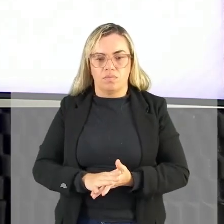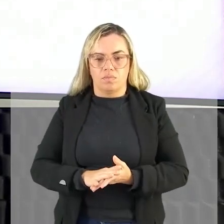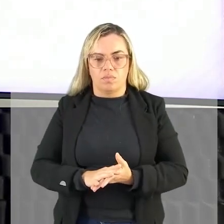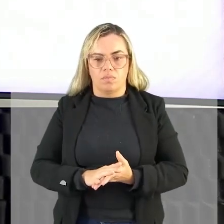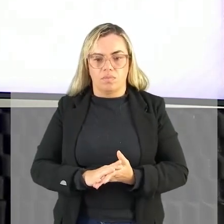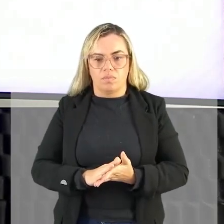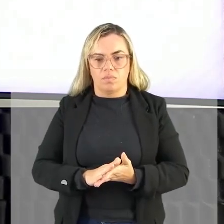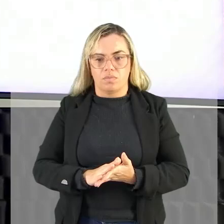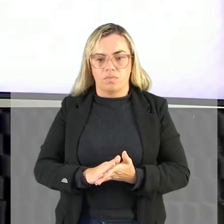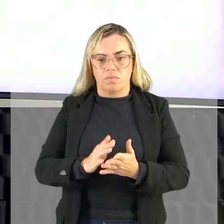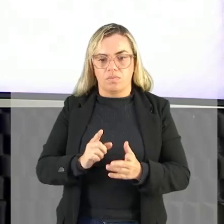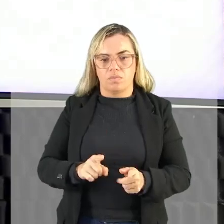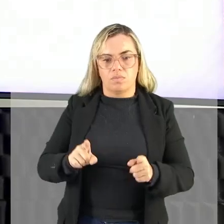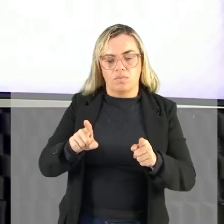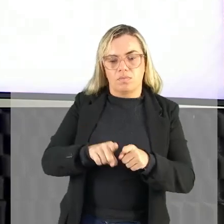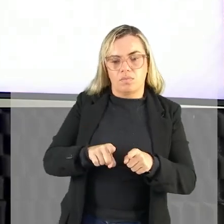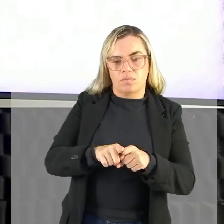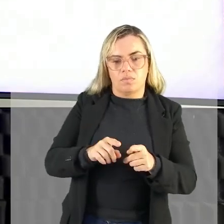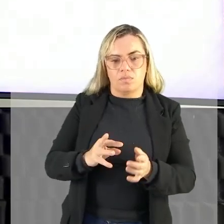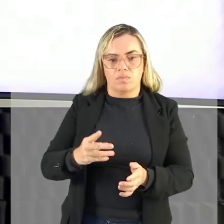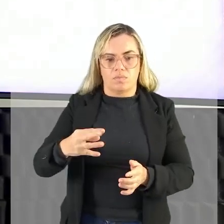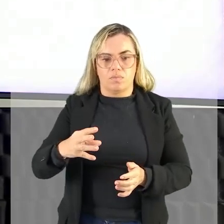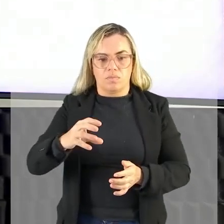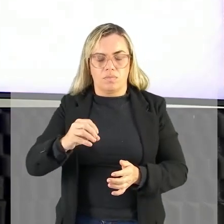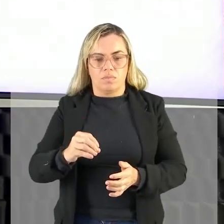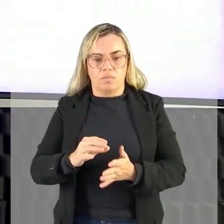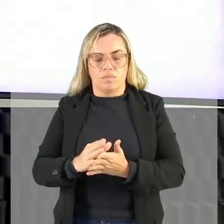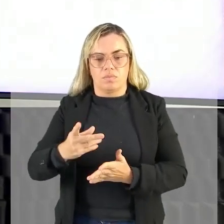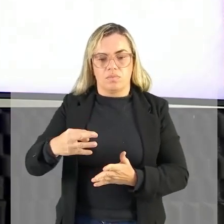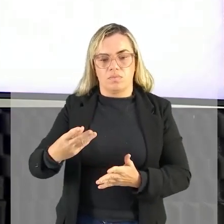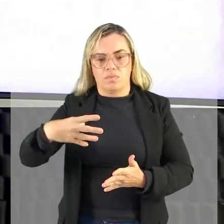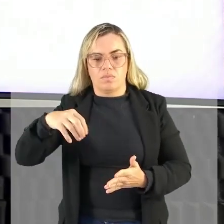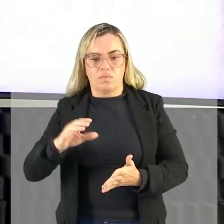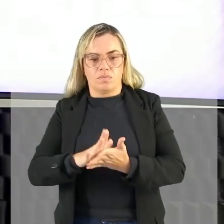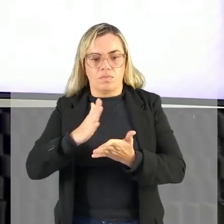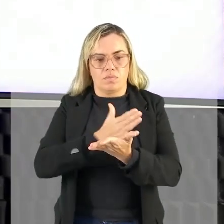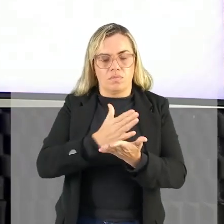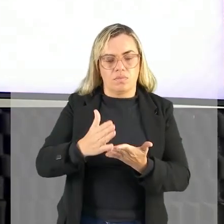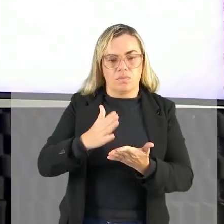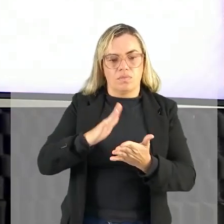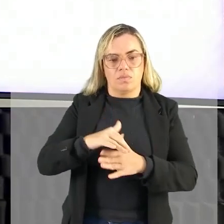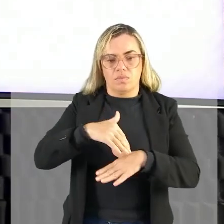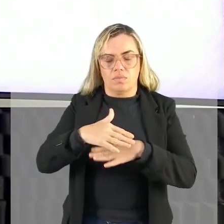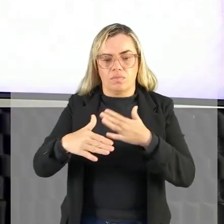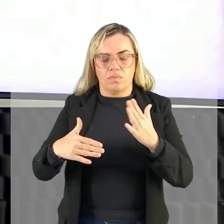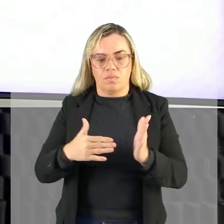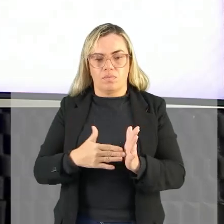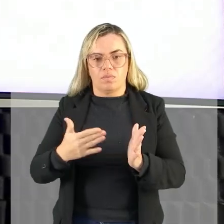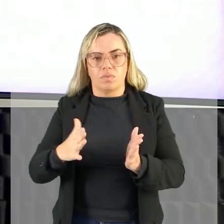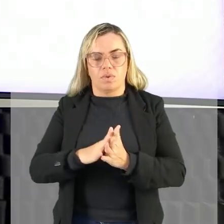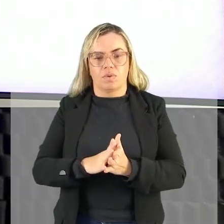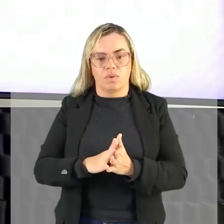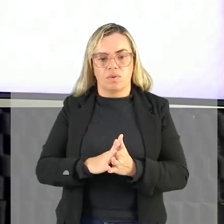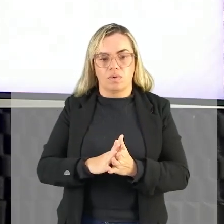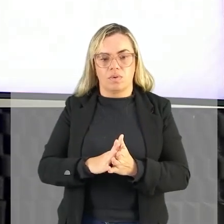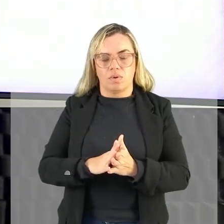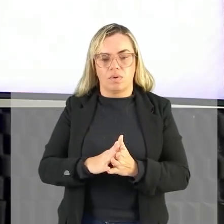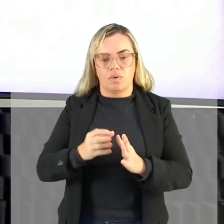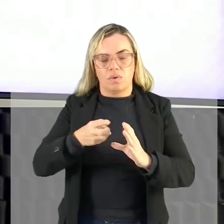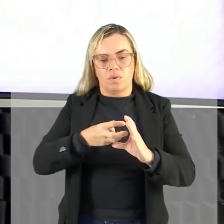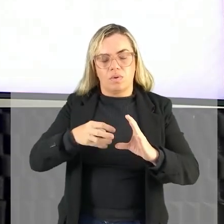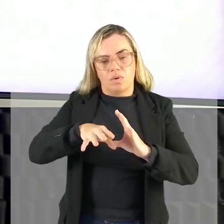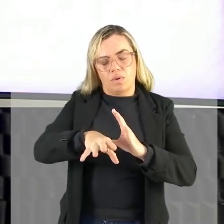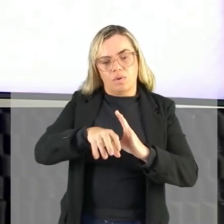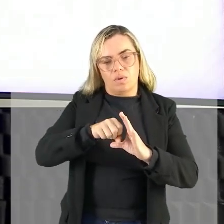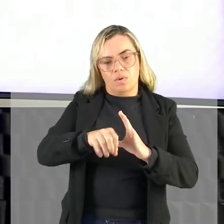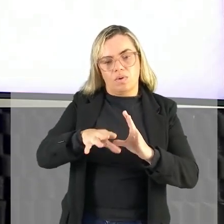carbono também é onde começa tudo. Então, ele dispara, a cadeia começa a andar. Só que com a presença